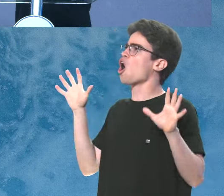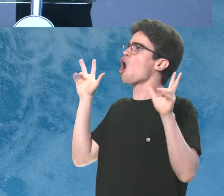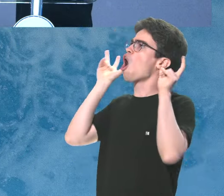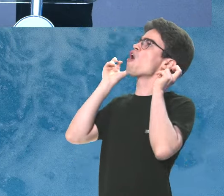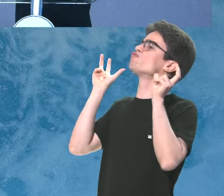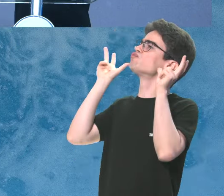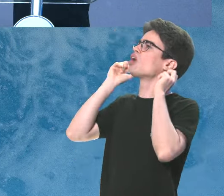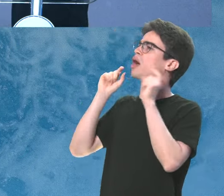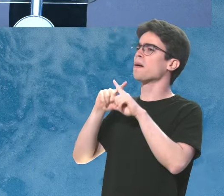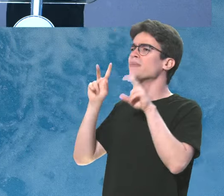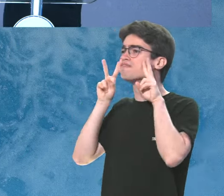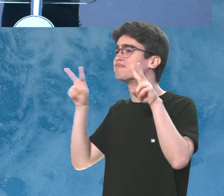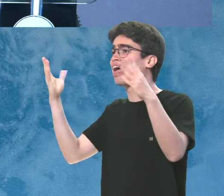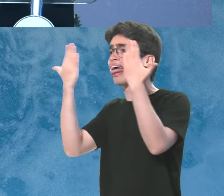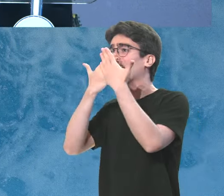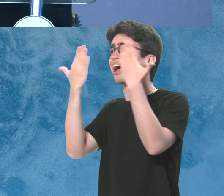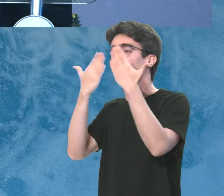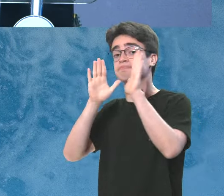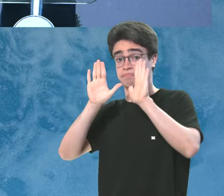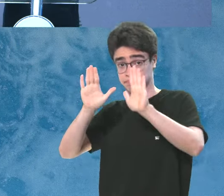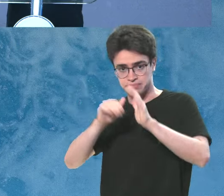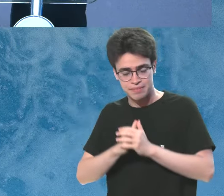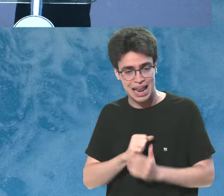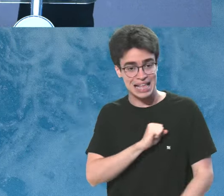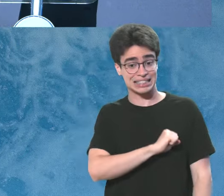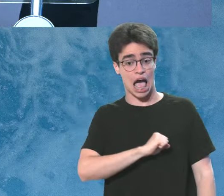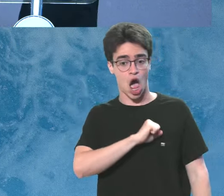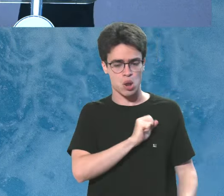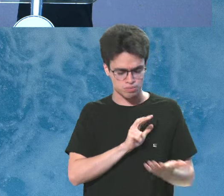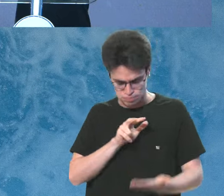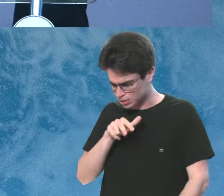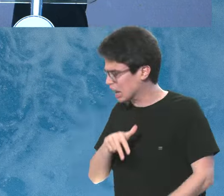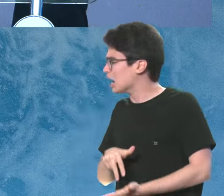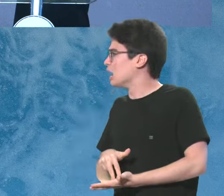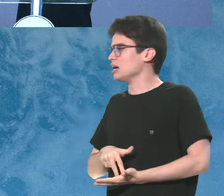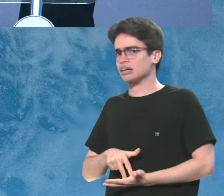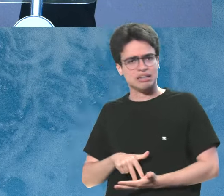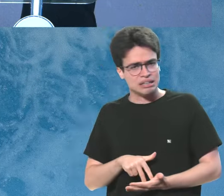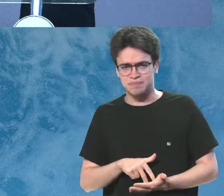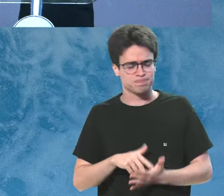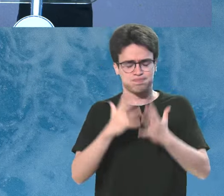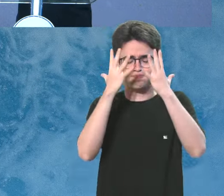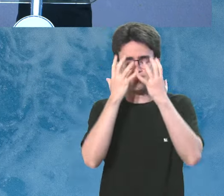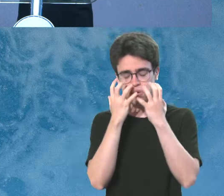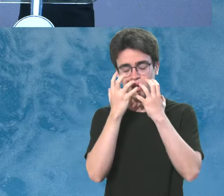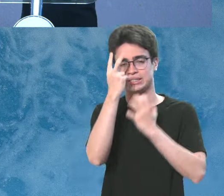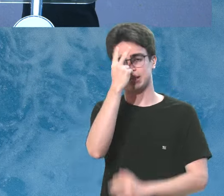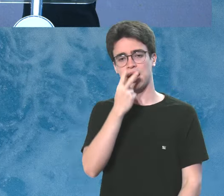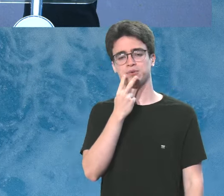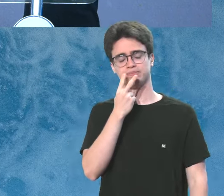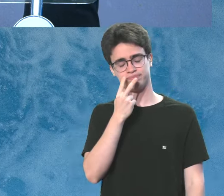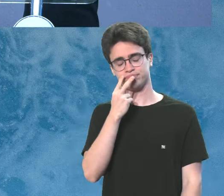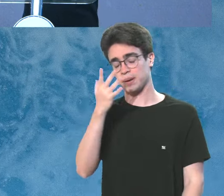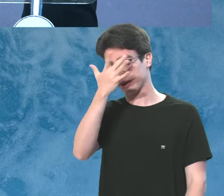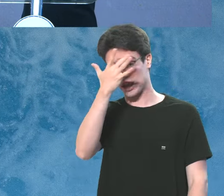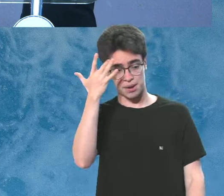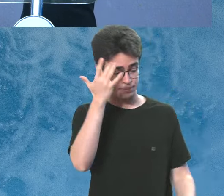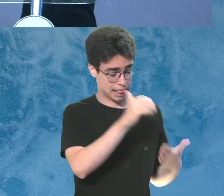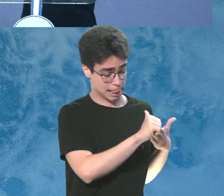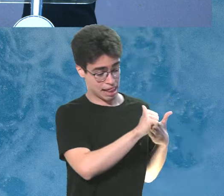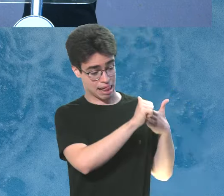ninguém Saulo levantou-se do chão mas ao abrir os olhos estava cego então o conduziram pela mão até Damasco